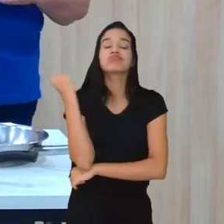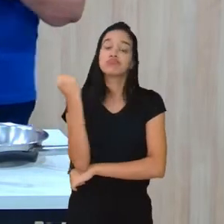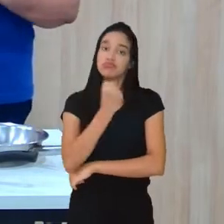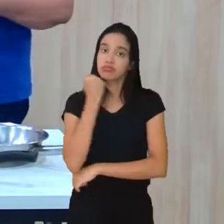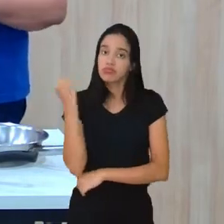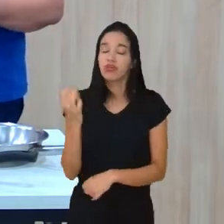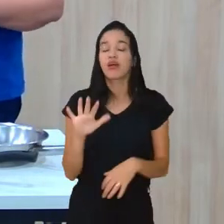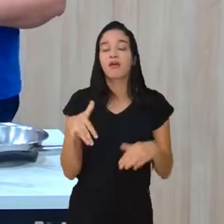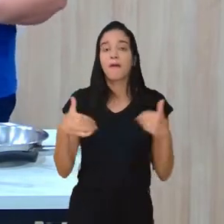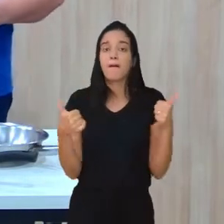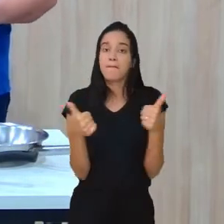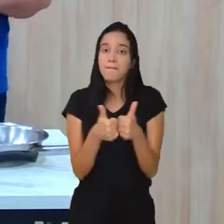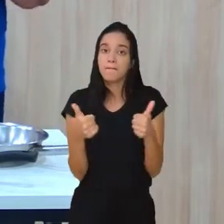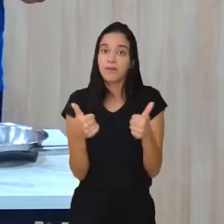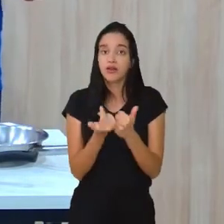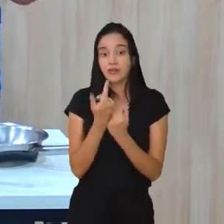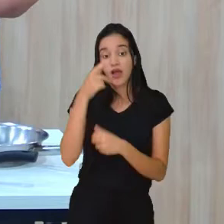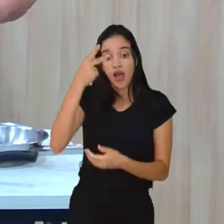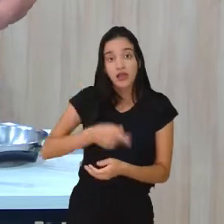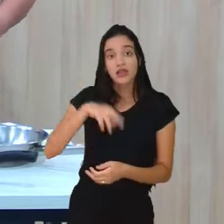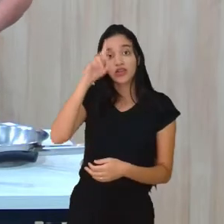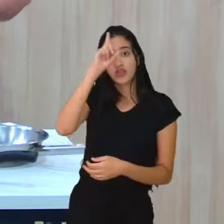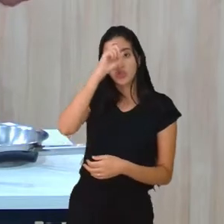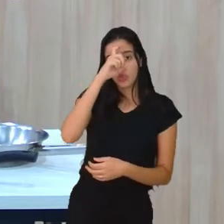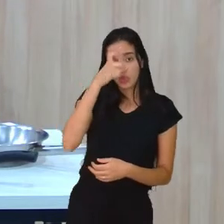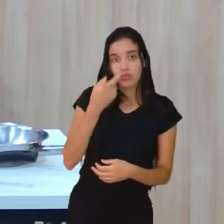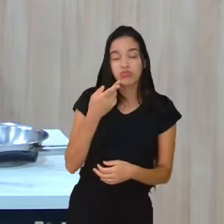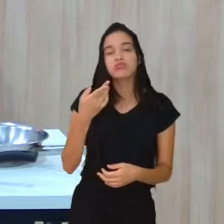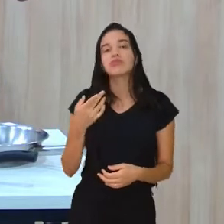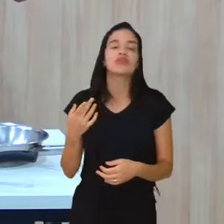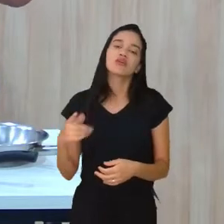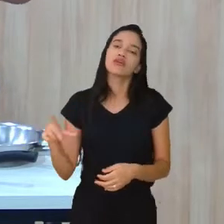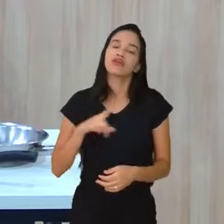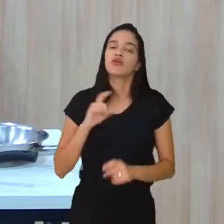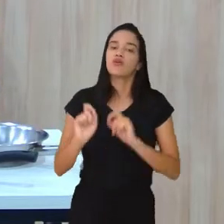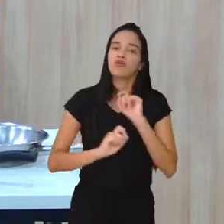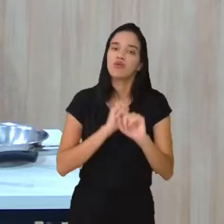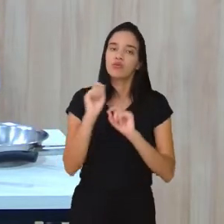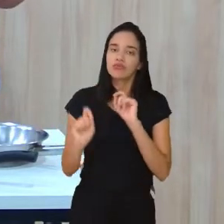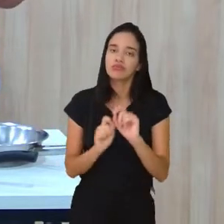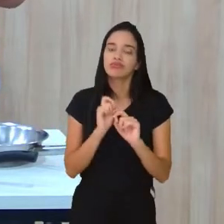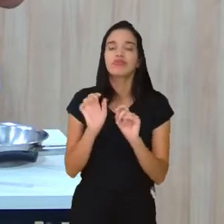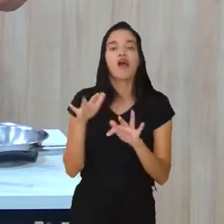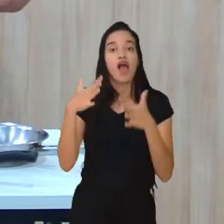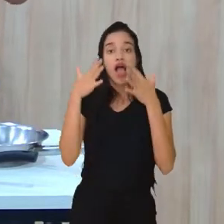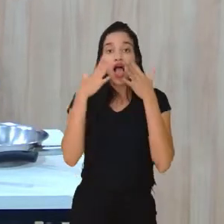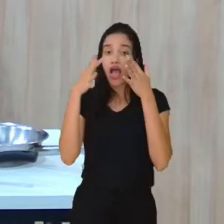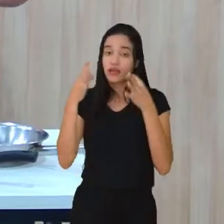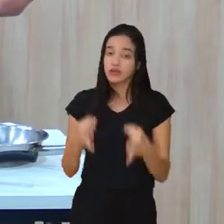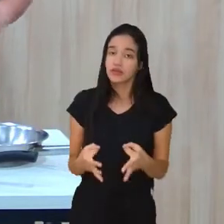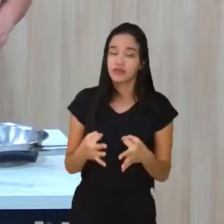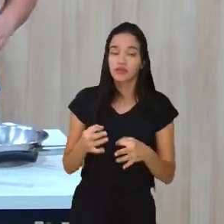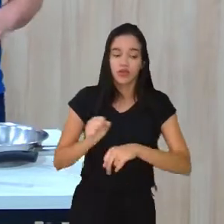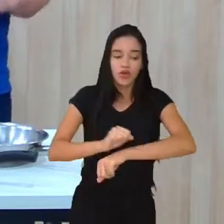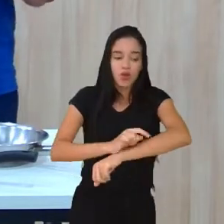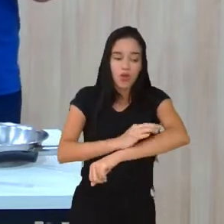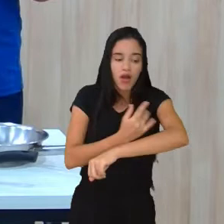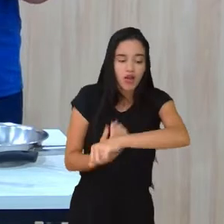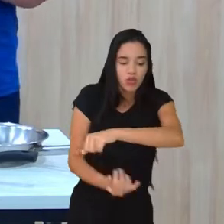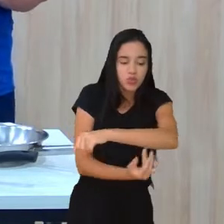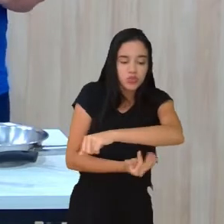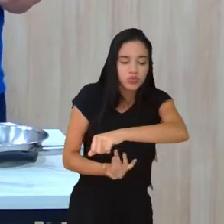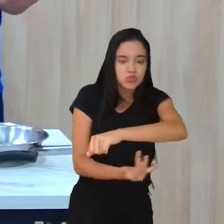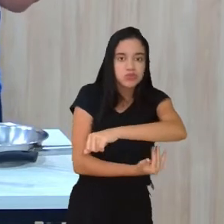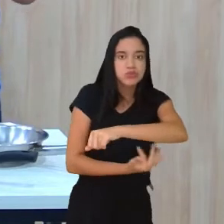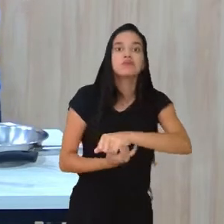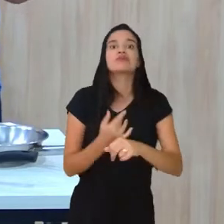no hospital aqui da restauração, a ala de queimados é a ala que requer maior atenção em relação aí